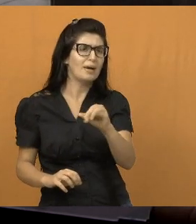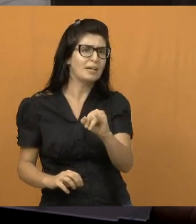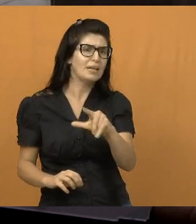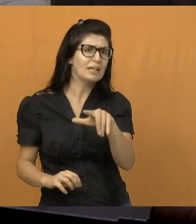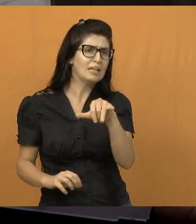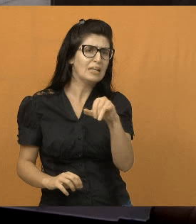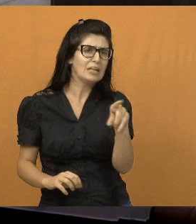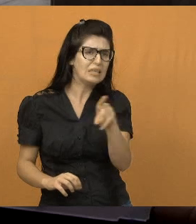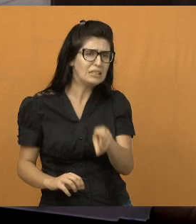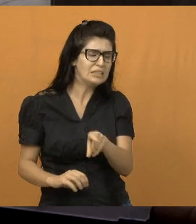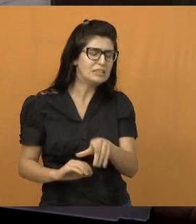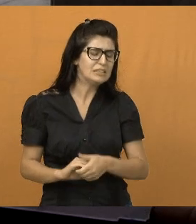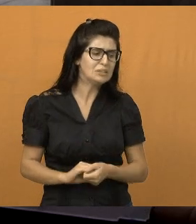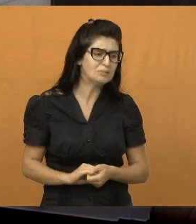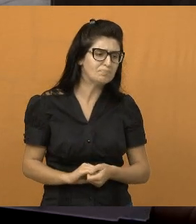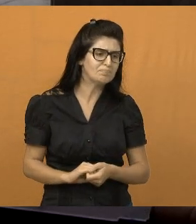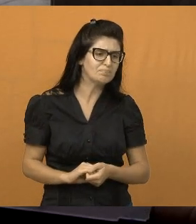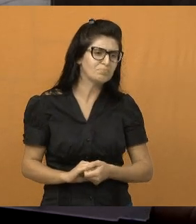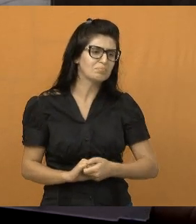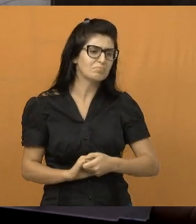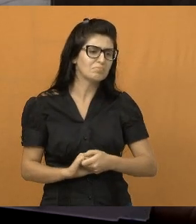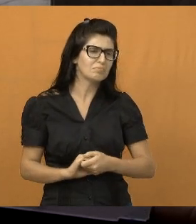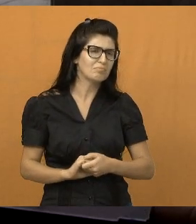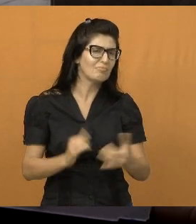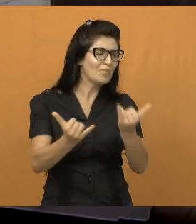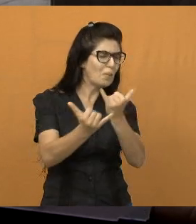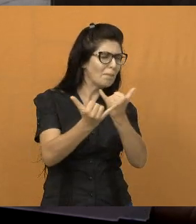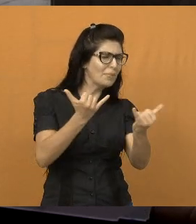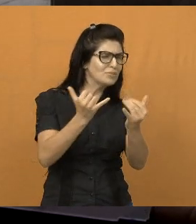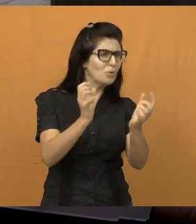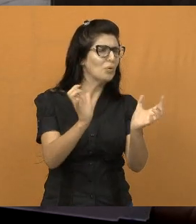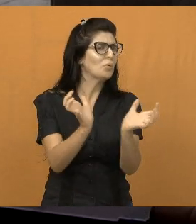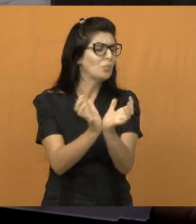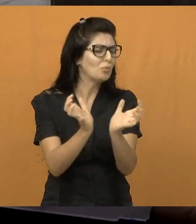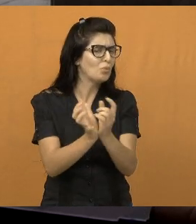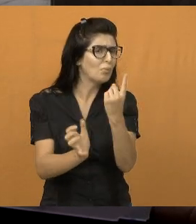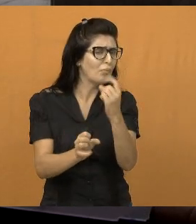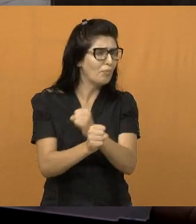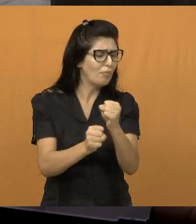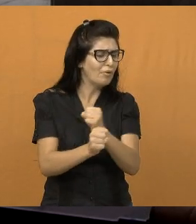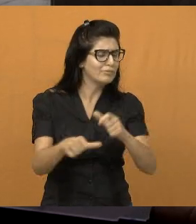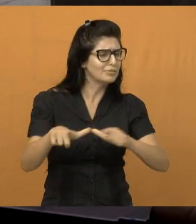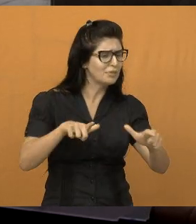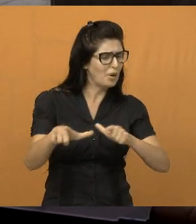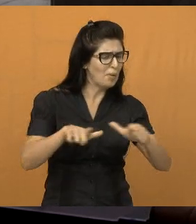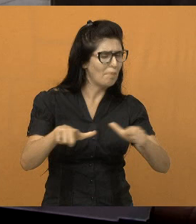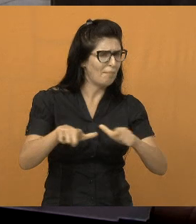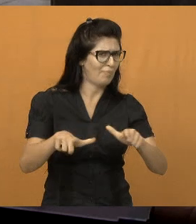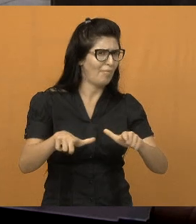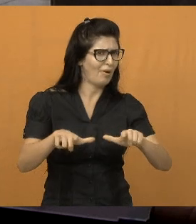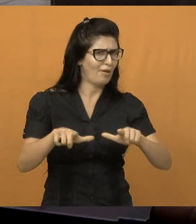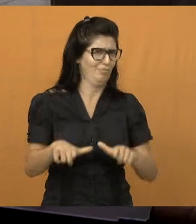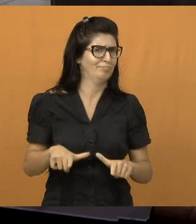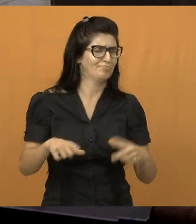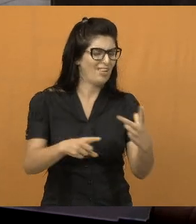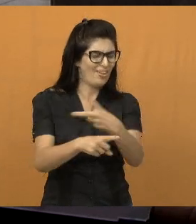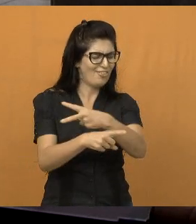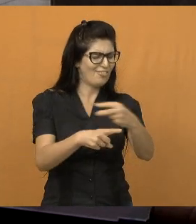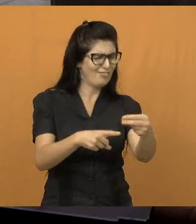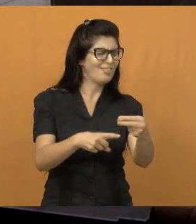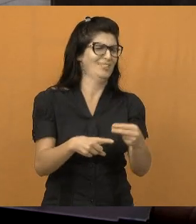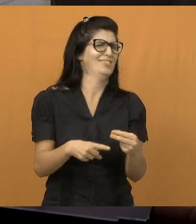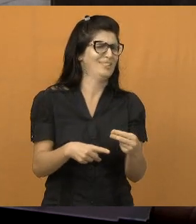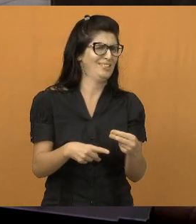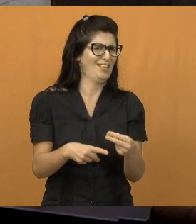atenção básica, né? Eu acho que assim é uma equipe que está já há um ano, né? E vencemos o que a maior parte dos secretários de